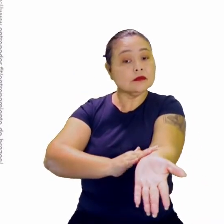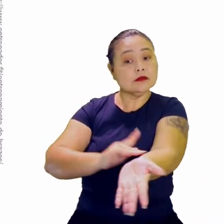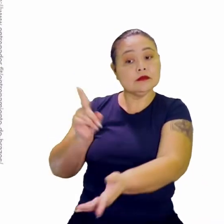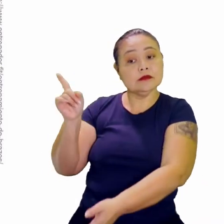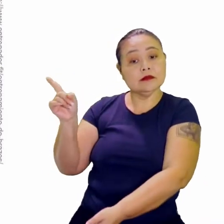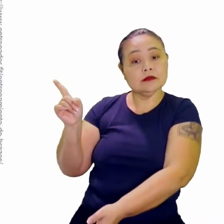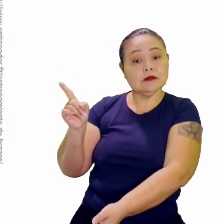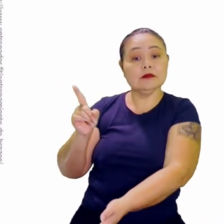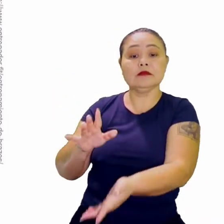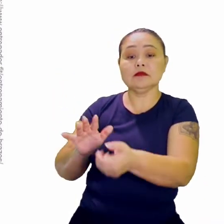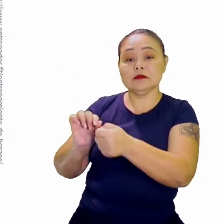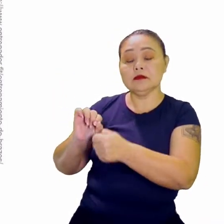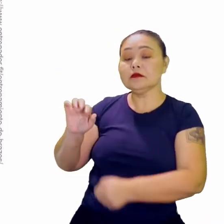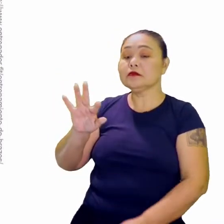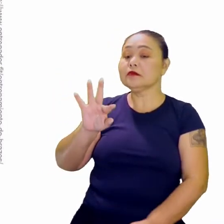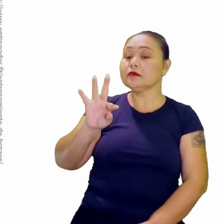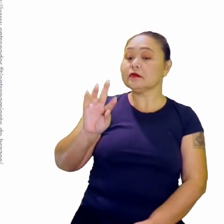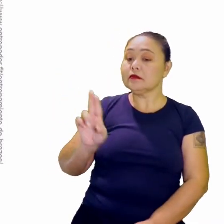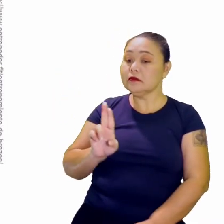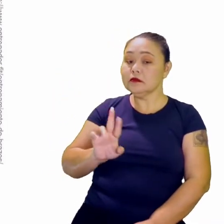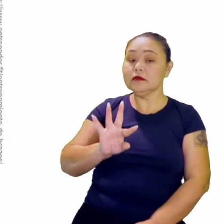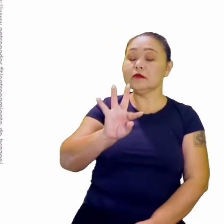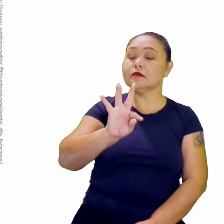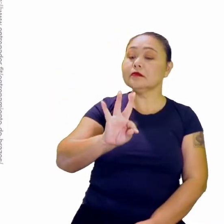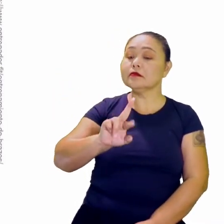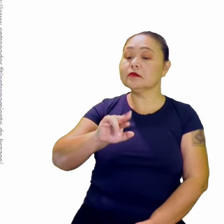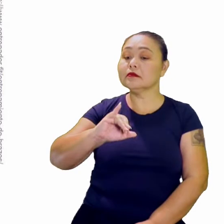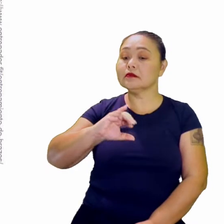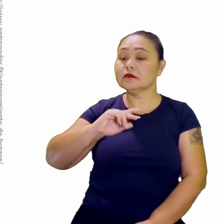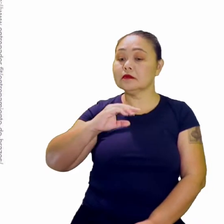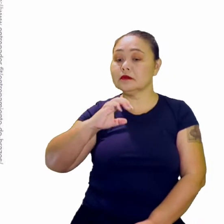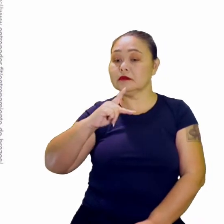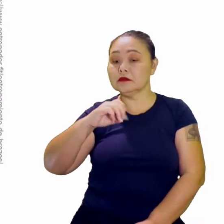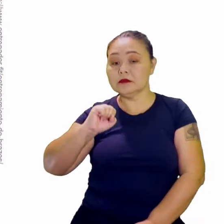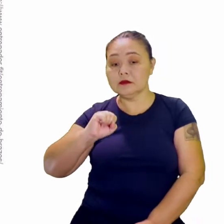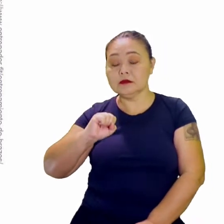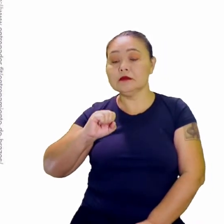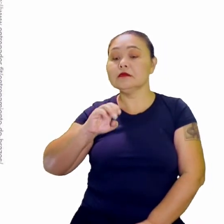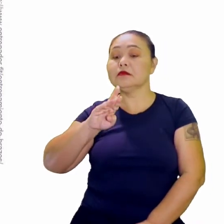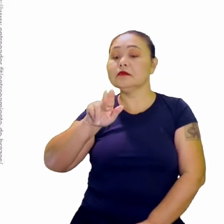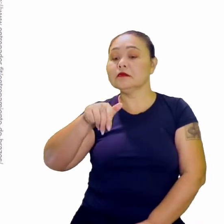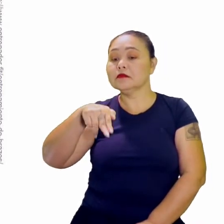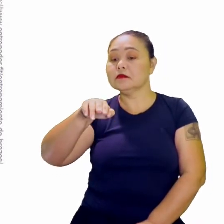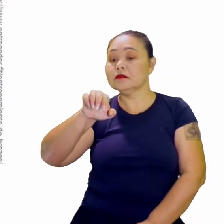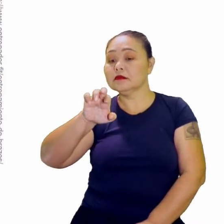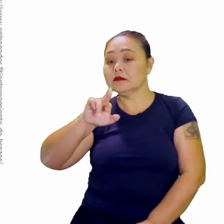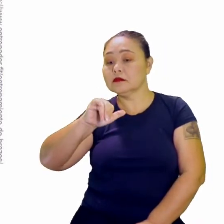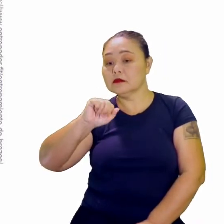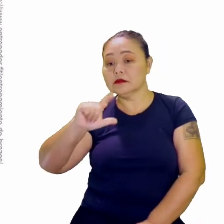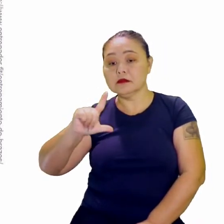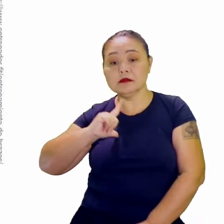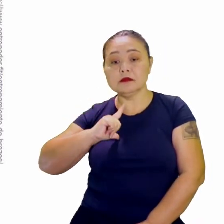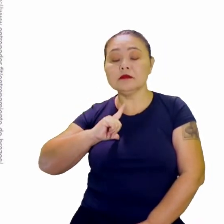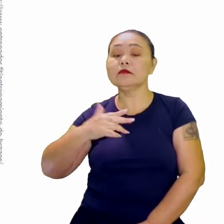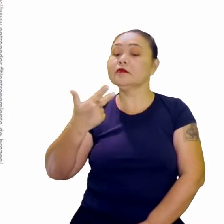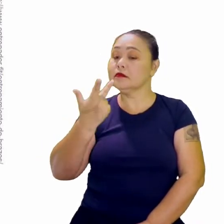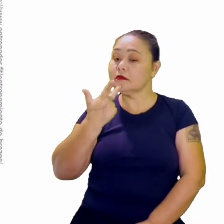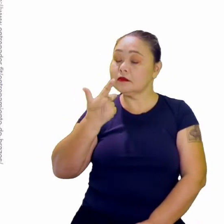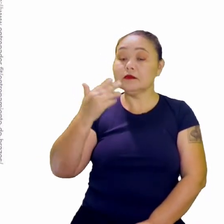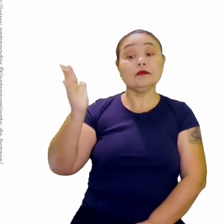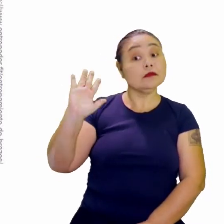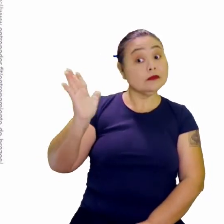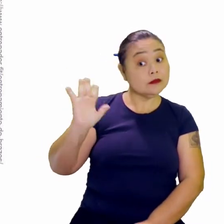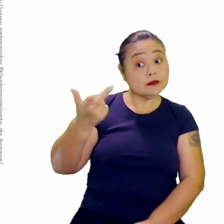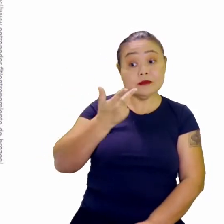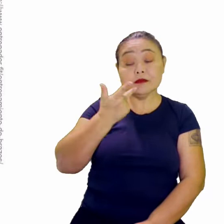o tríceps braquial. Olha o tríceps aqui, gente. Aquele que chama do tchauzinho, né? O